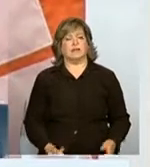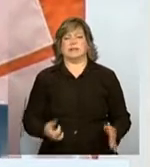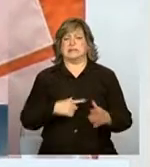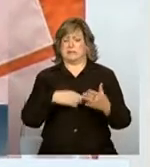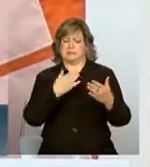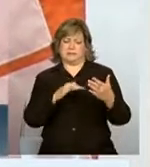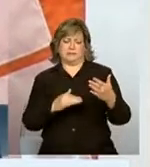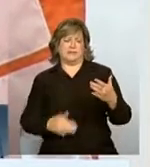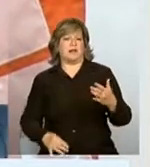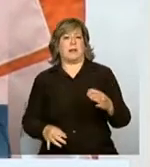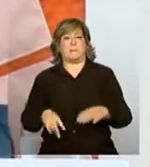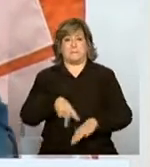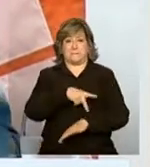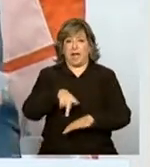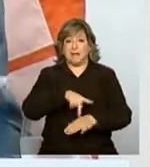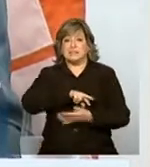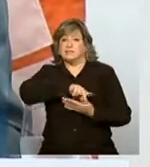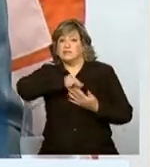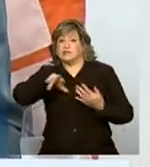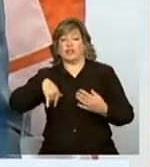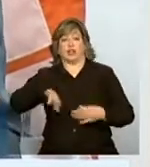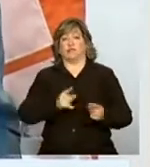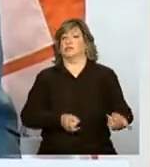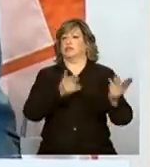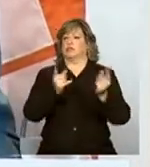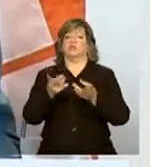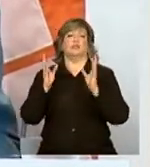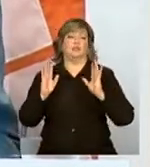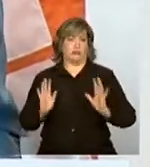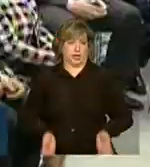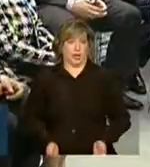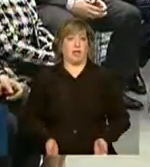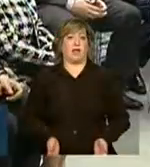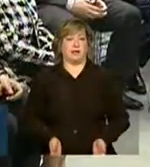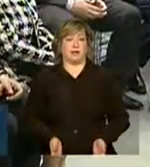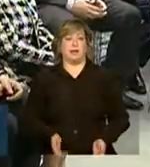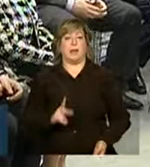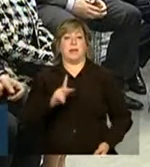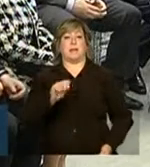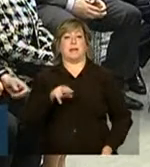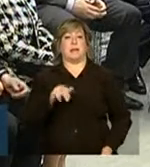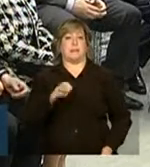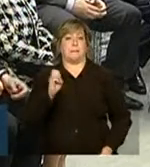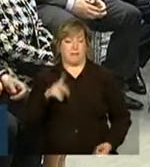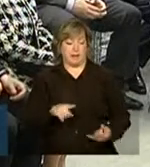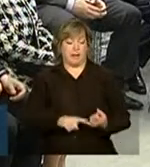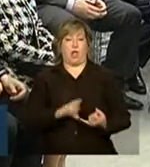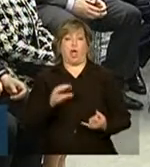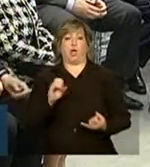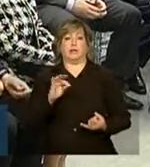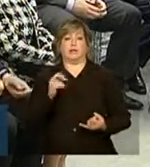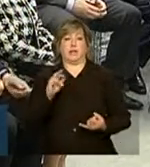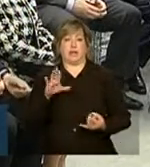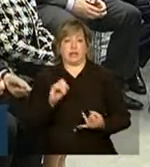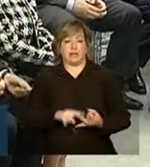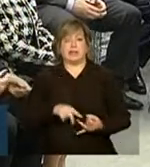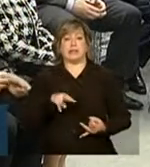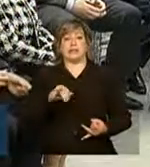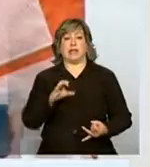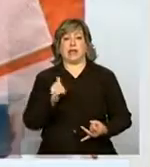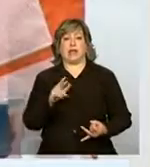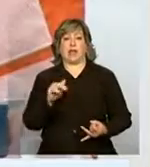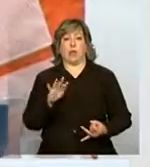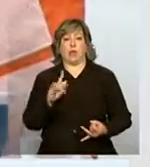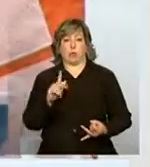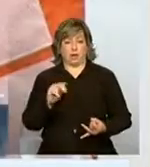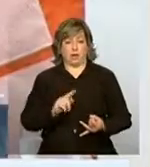lista de países para os quais nós já estamos exportando: Panamá, Costa Rica, Nicarágua, Trinidad